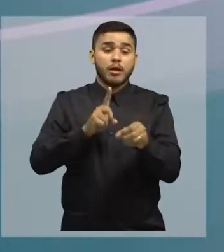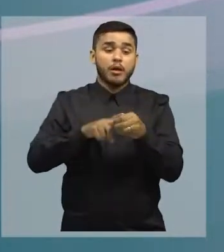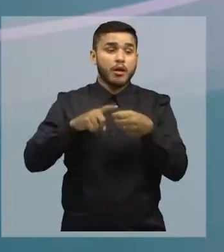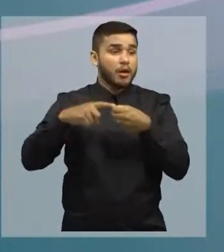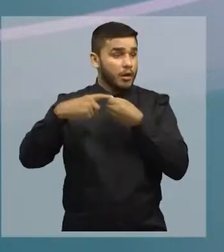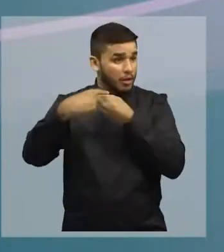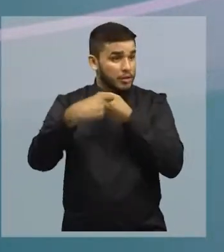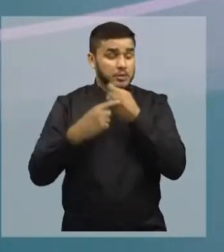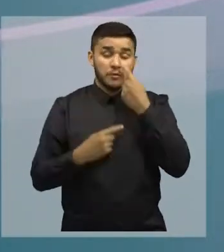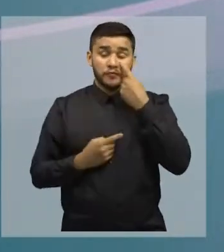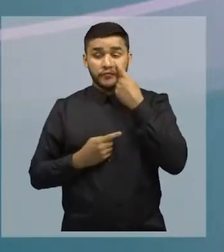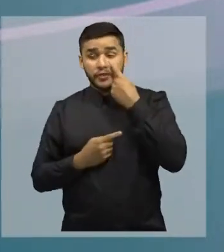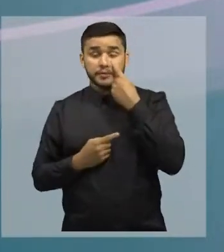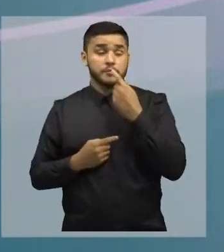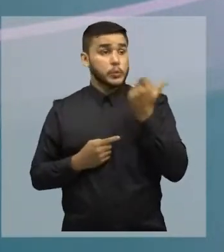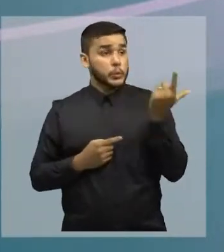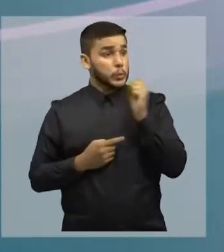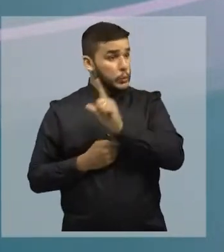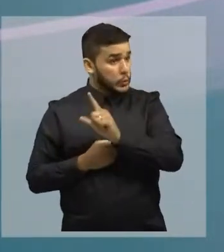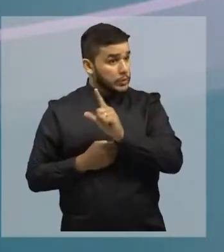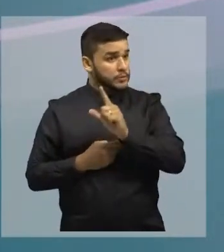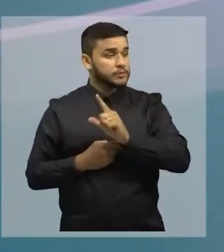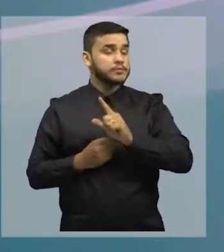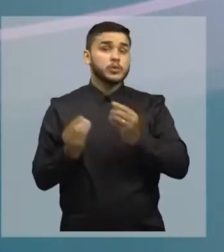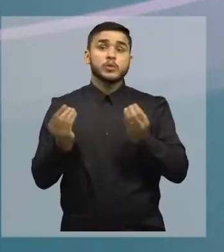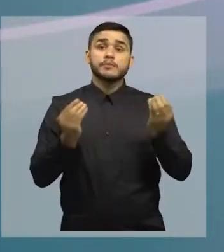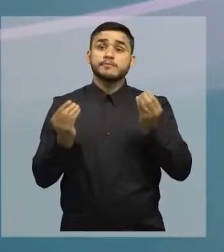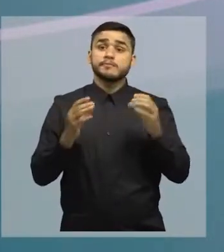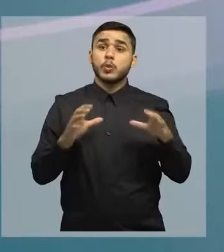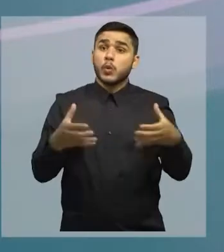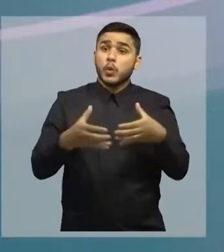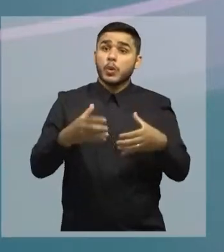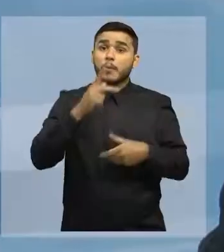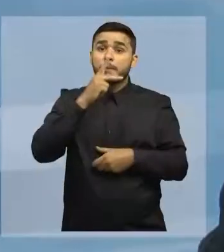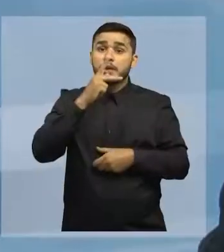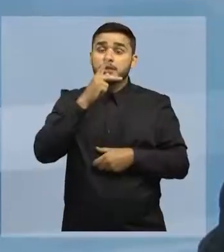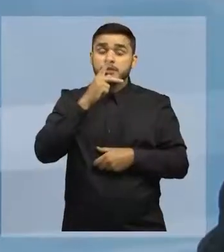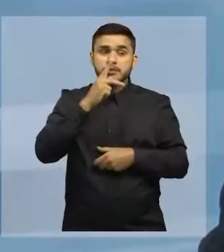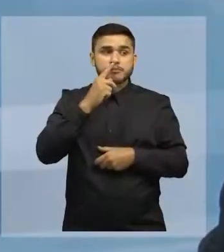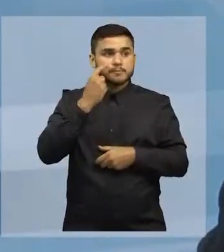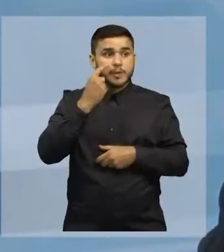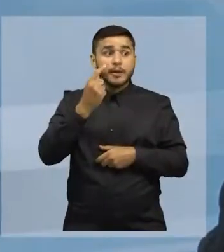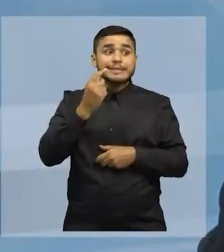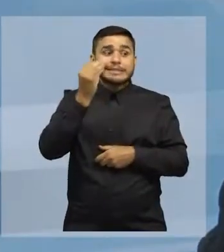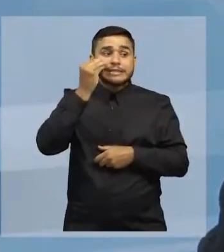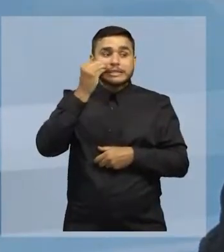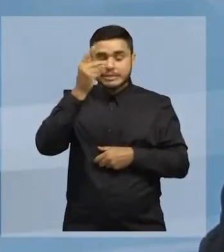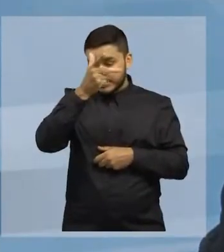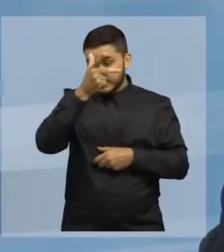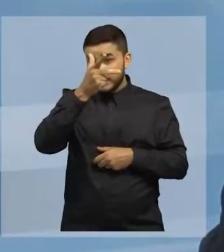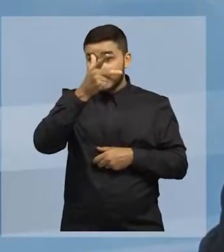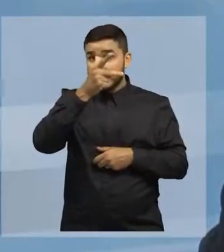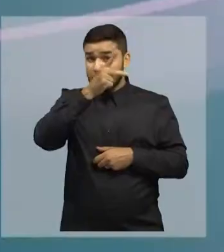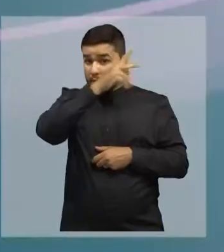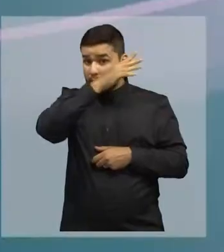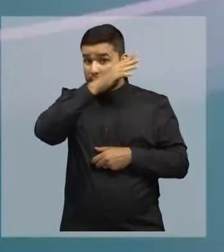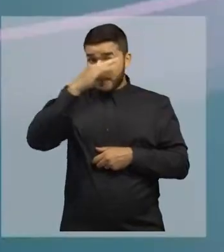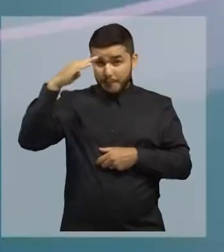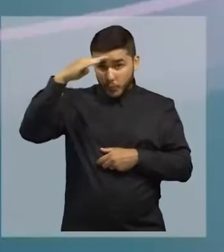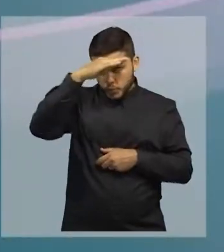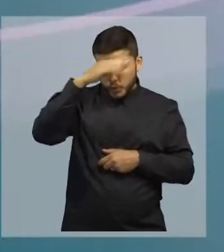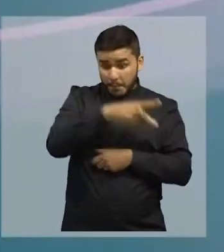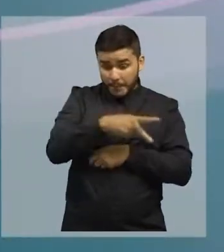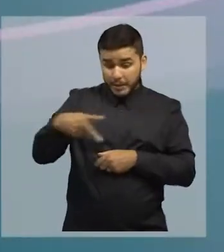eletrônica é possível se utilizar, já tem... o Tribunal Superior Eleitoral já sinalizou. Admitiu, né?